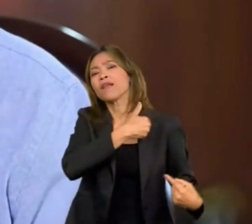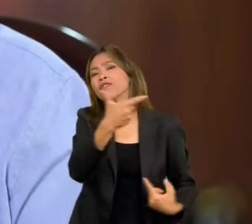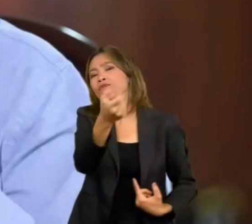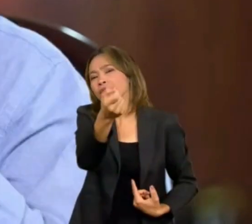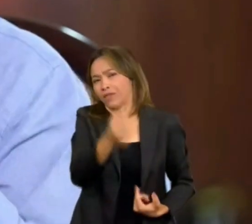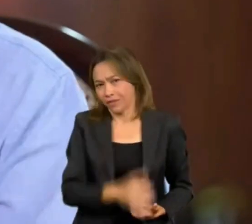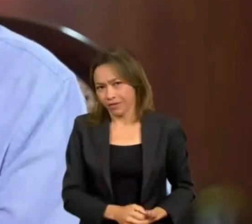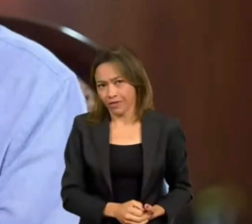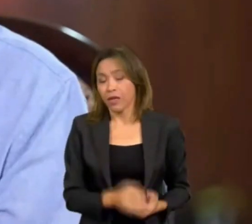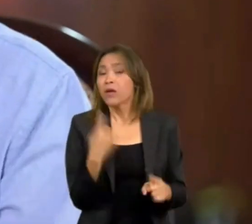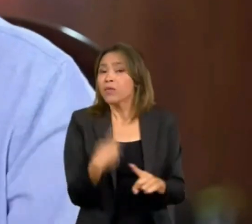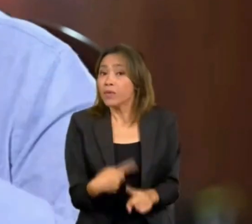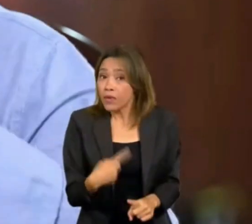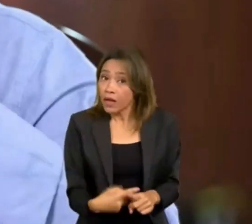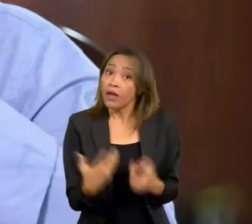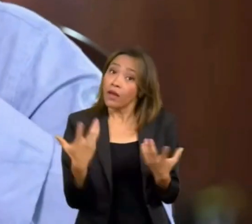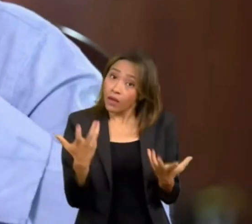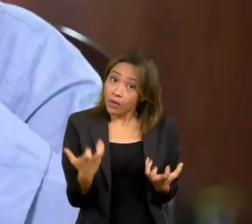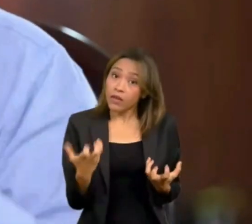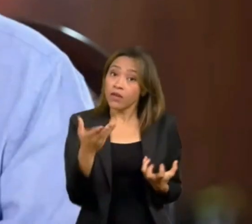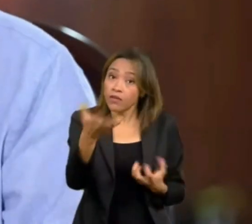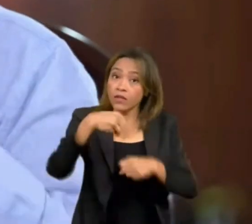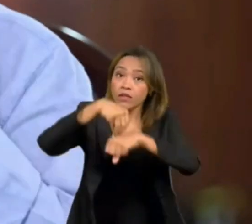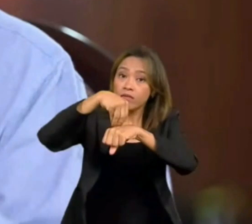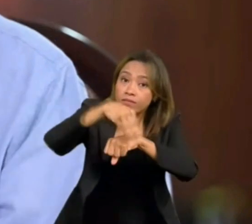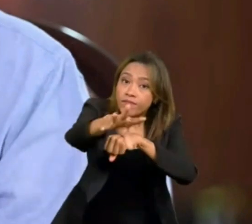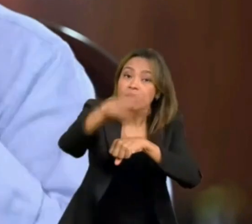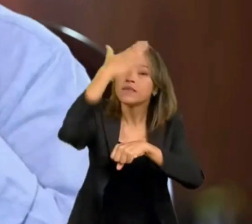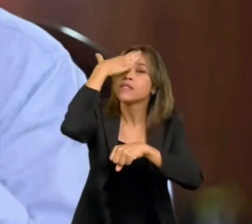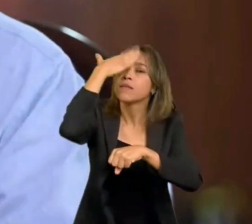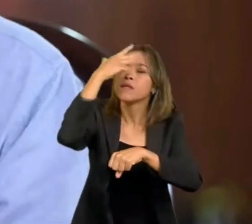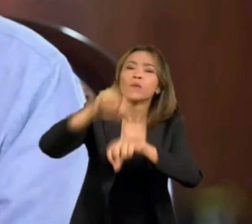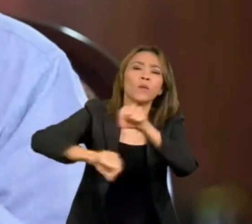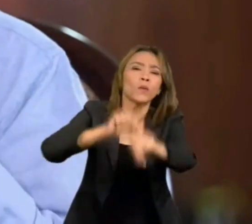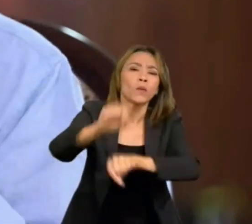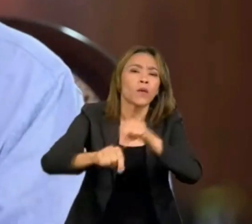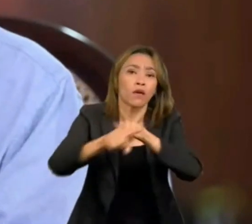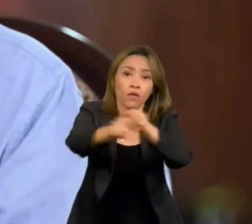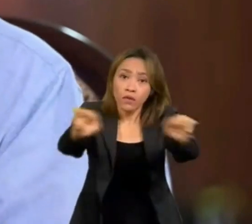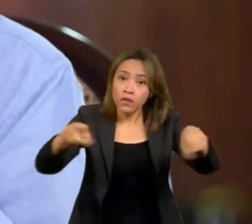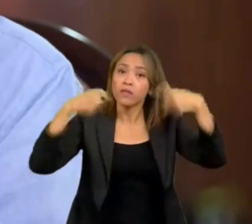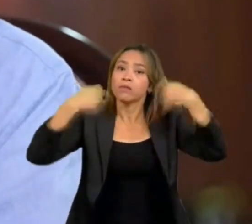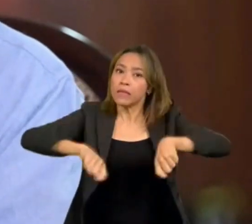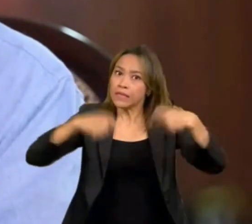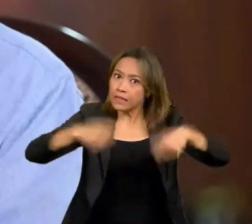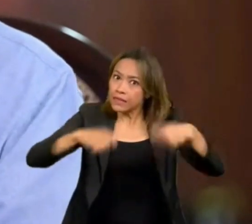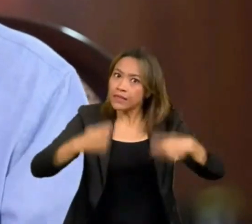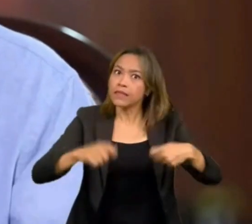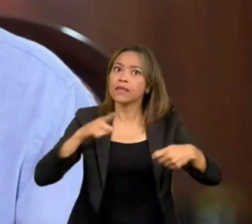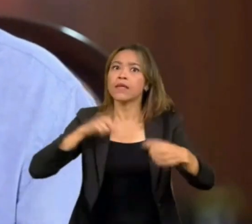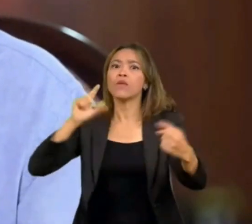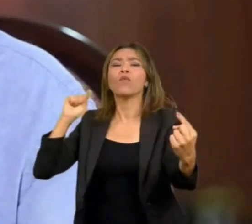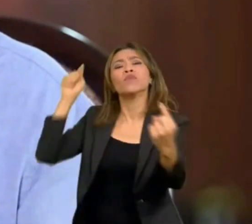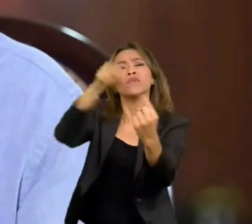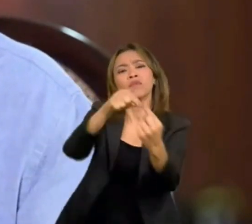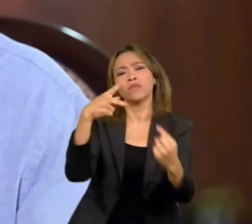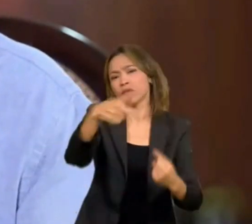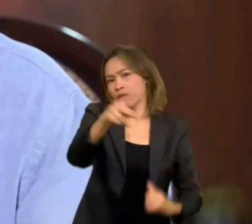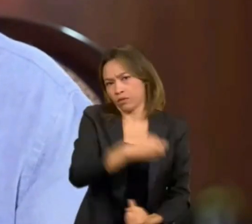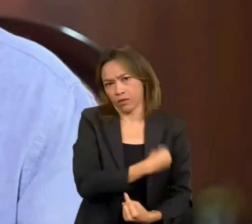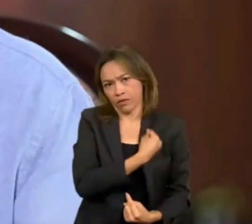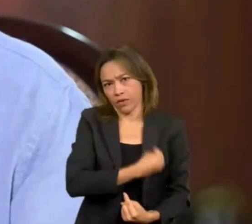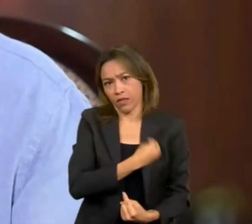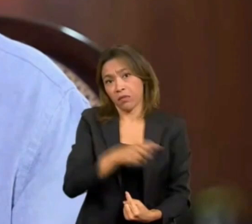queria que você tivesse a seguinte mensagem. Você precisa construir uma causa na sua vida para você não